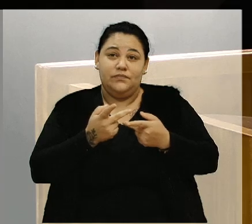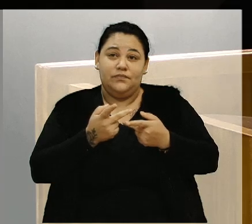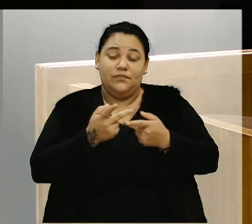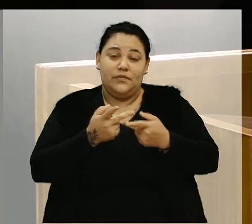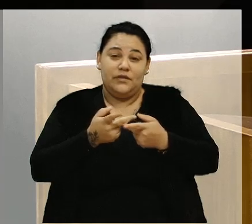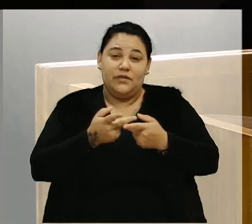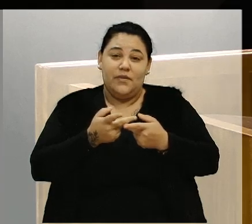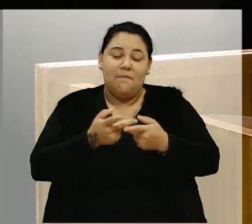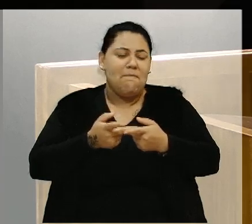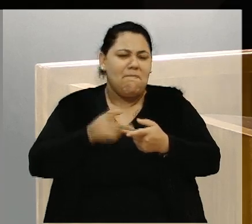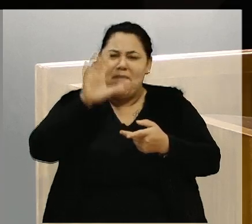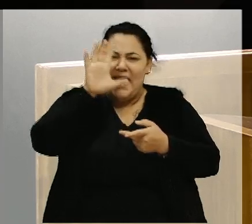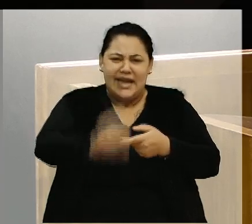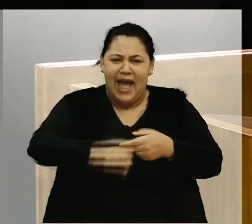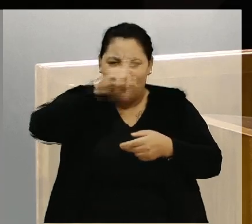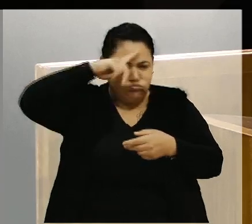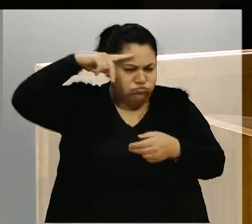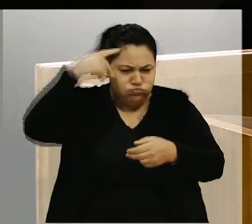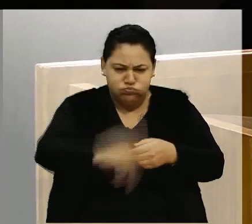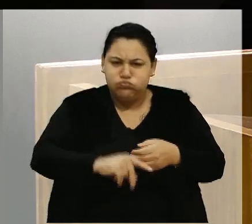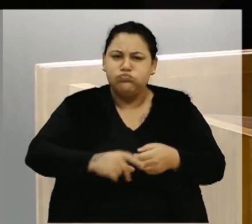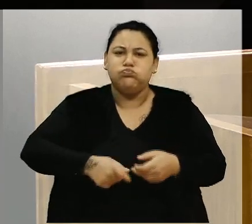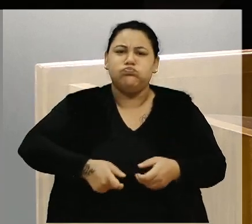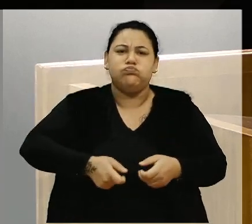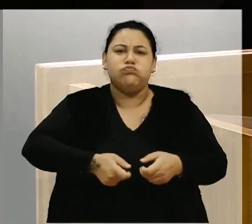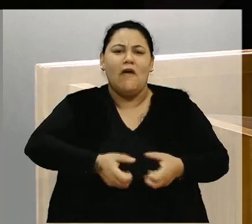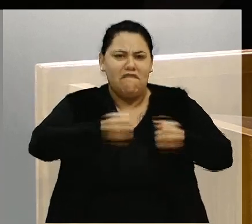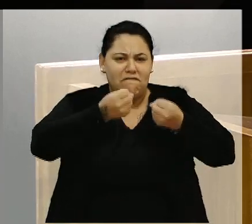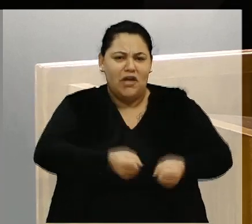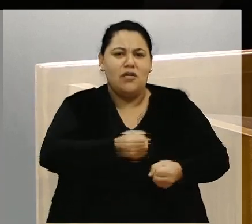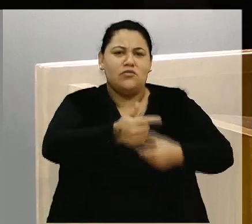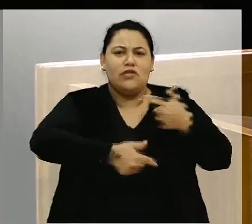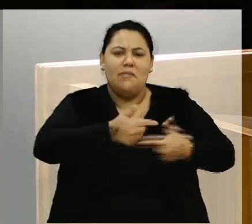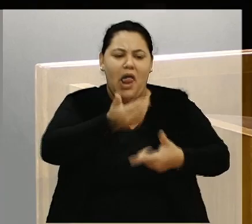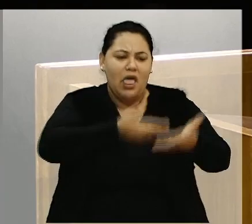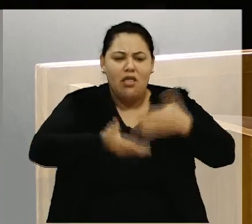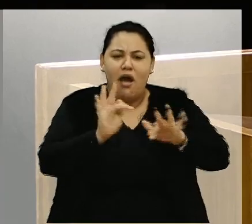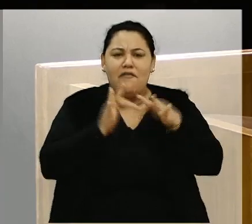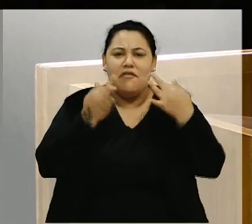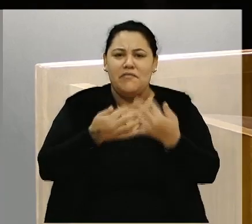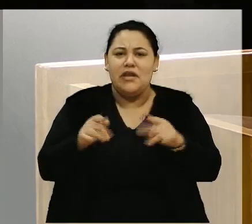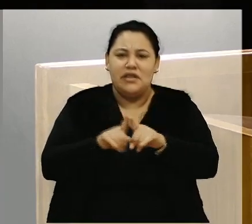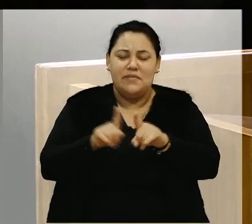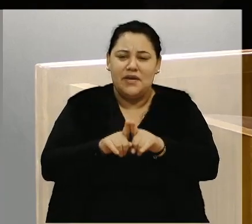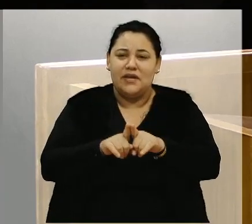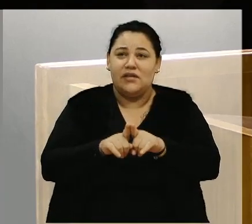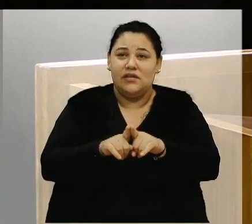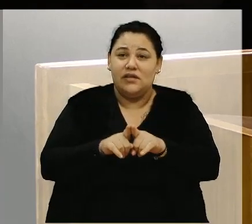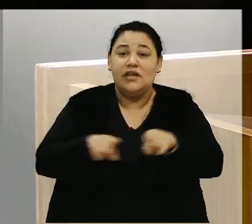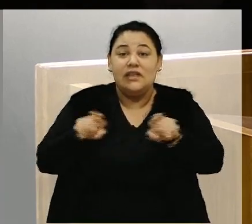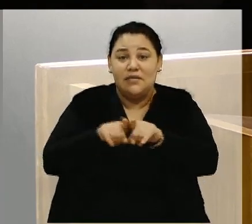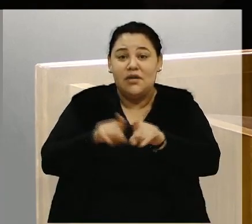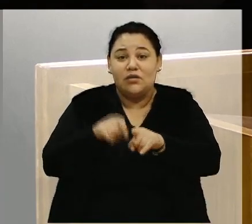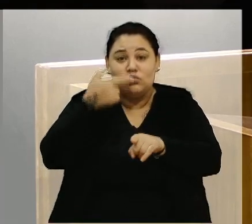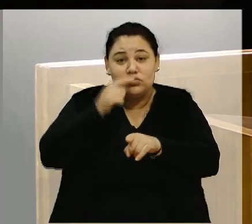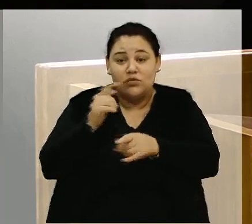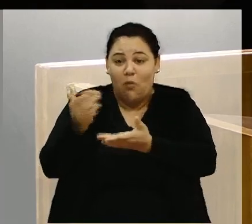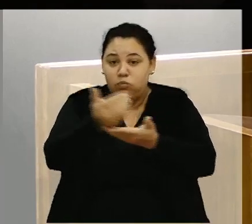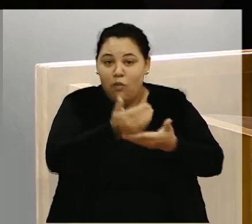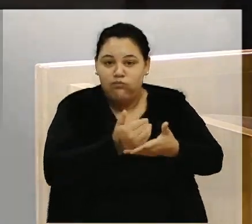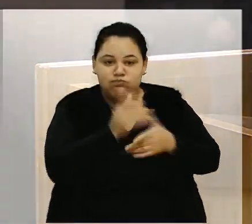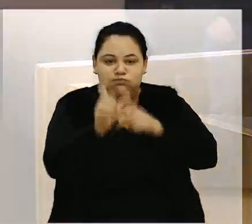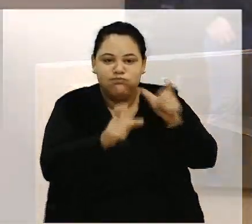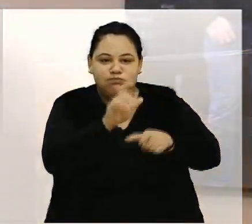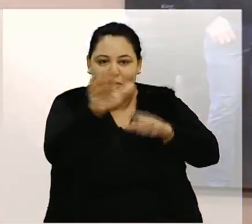no picão, tá ali atendendo aquelas famílias e consigo sempre levar um bom número de pessoas junto. E através da